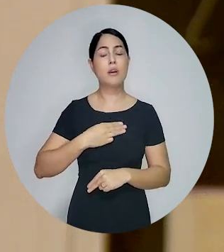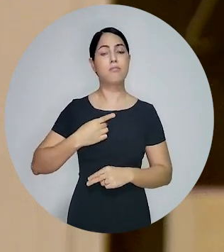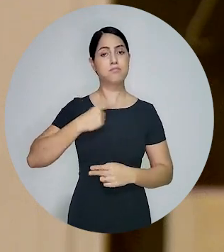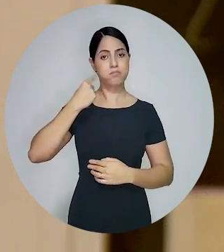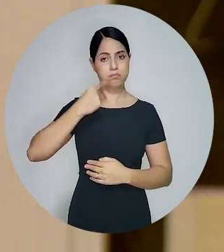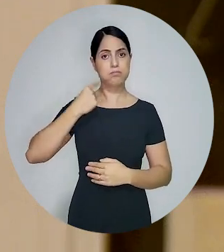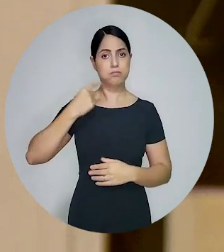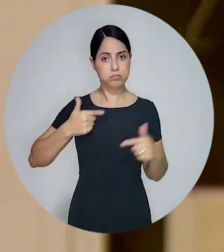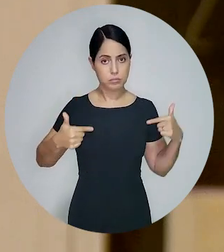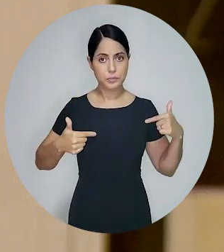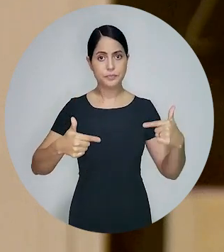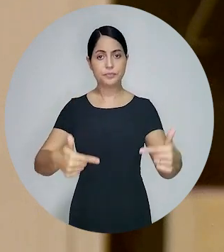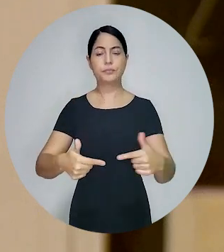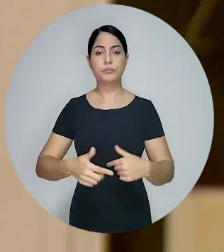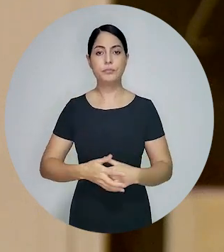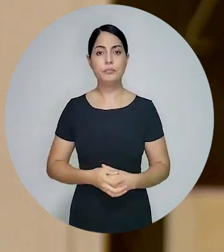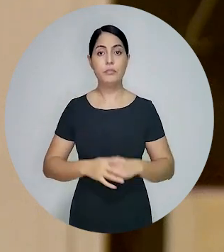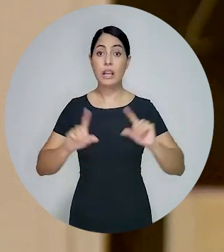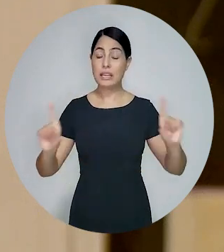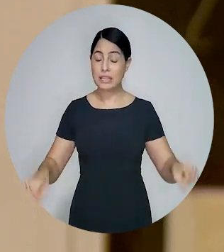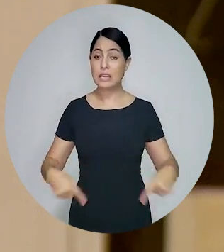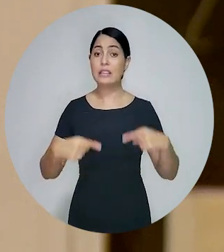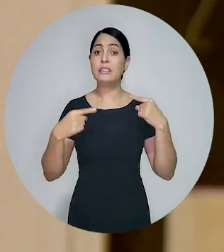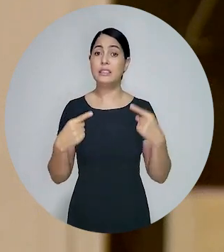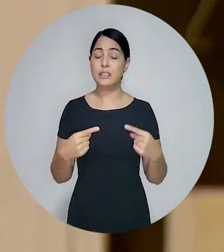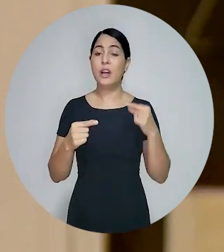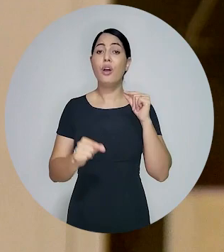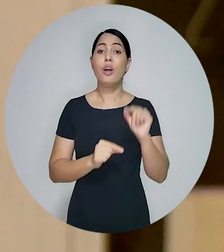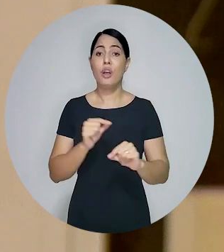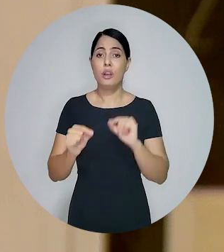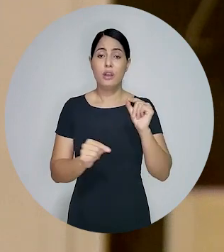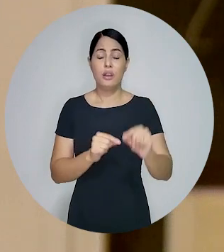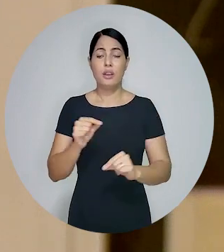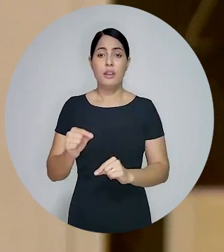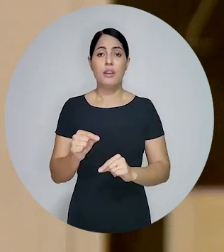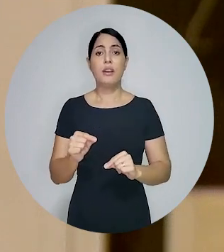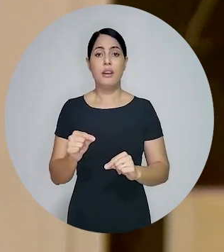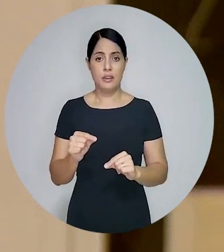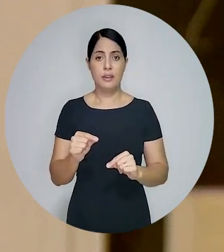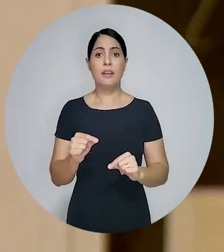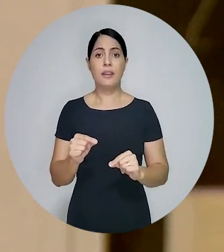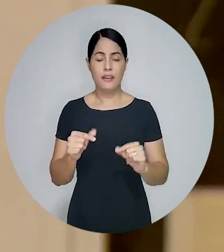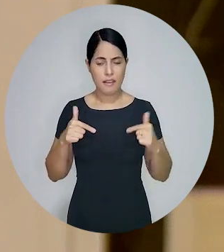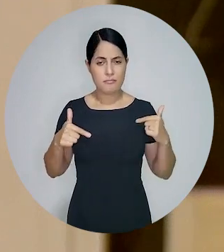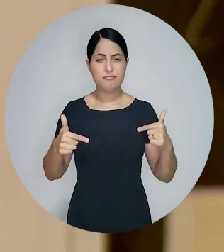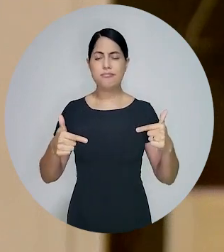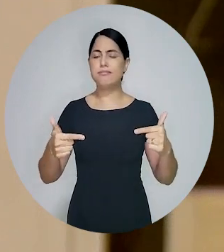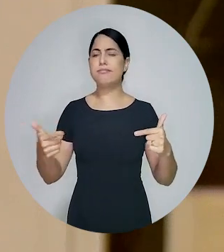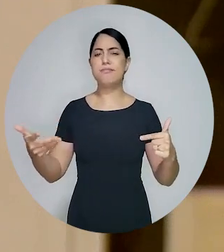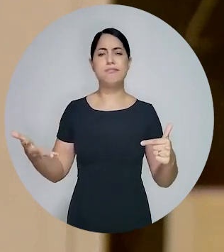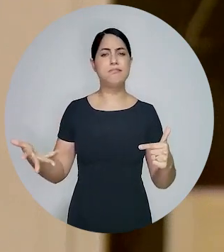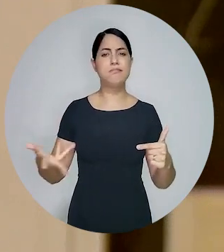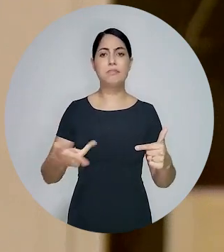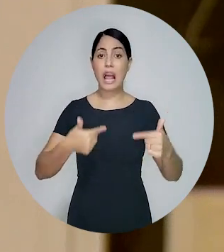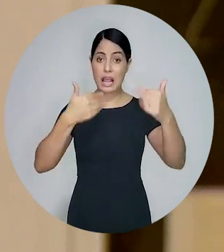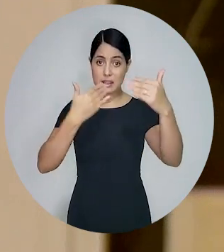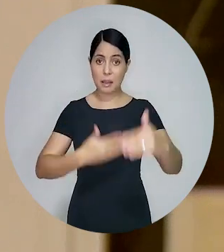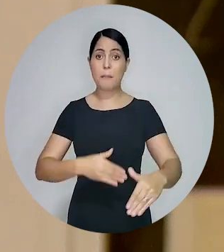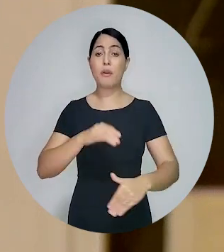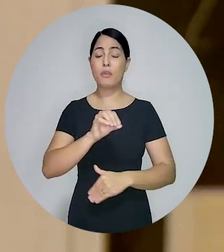importante missão da advocacia. E o grande desafio é justamente esse, manter